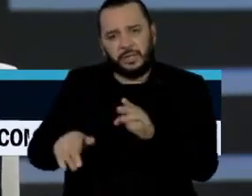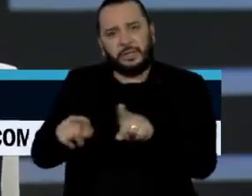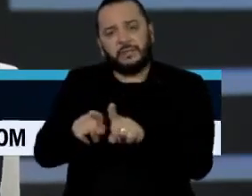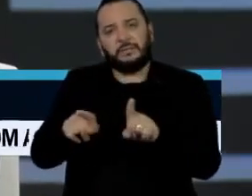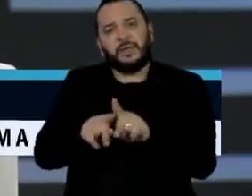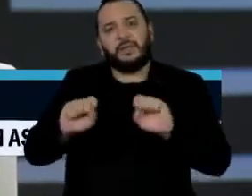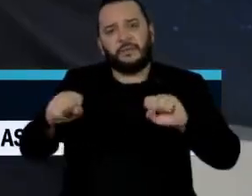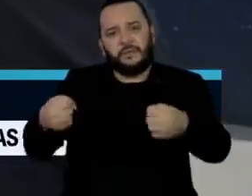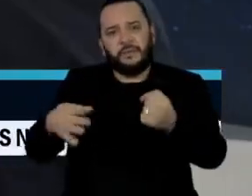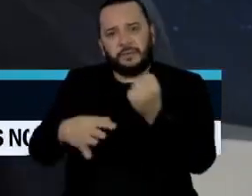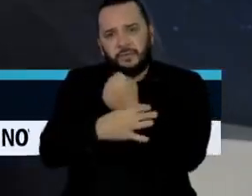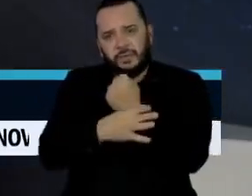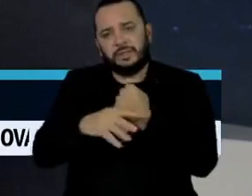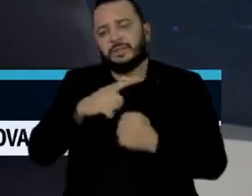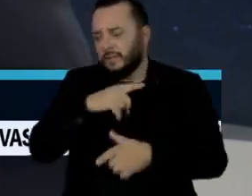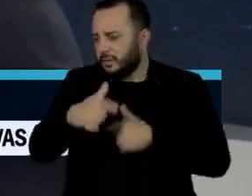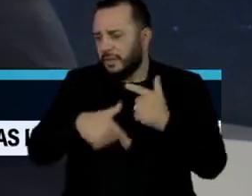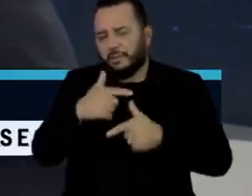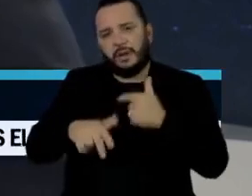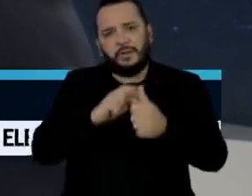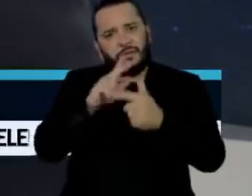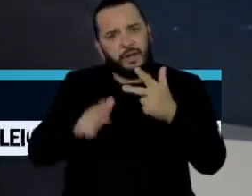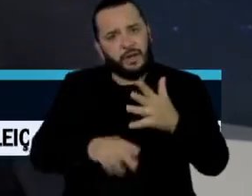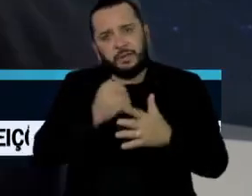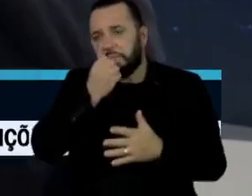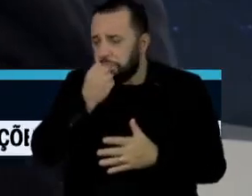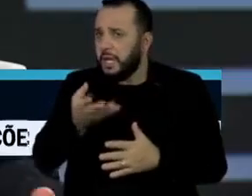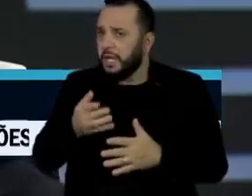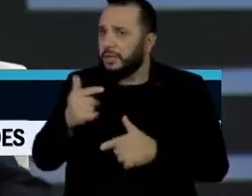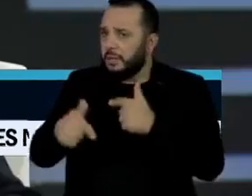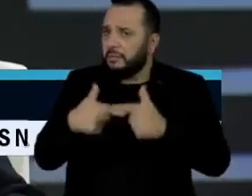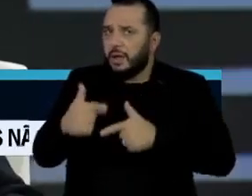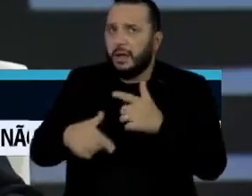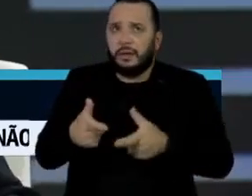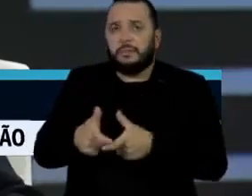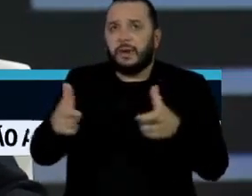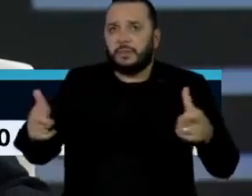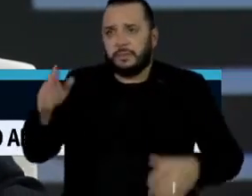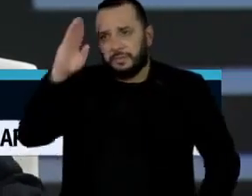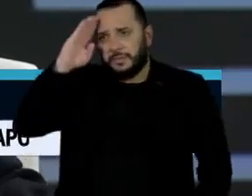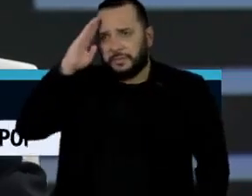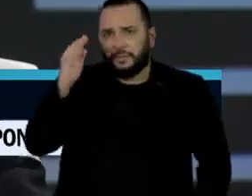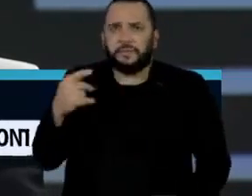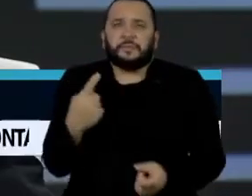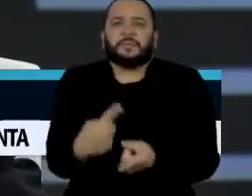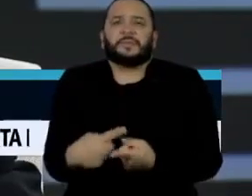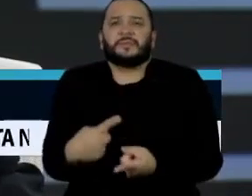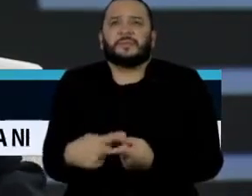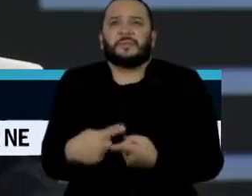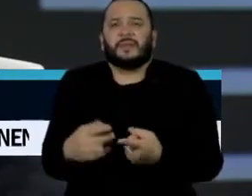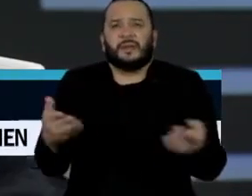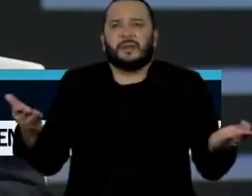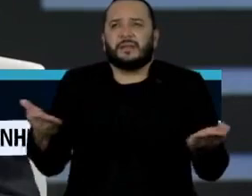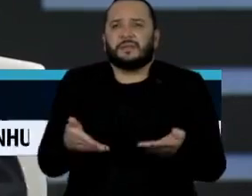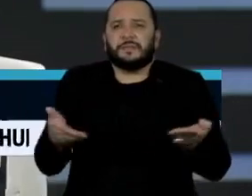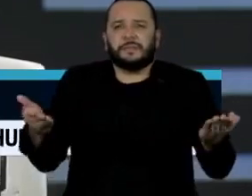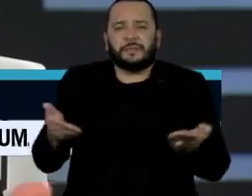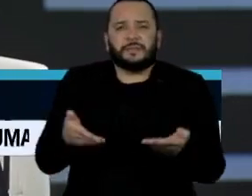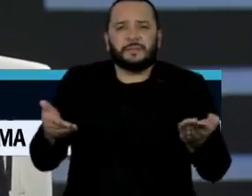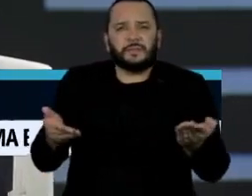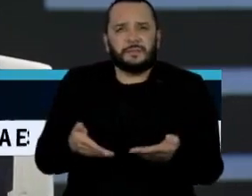olha são milhares de funções ele é muito bem executadas pela maioria dos militares Por que que agora